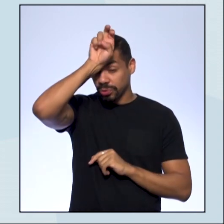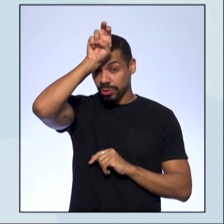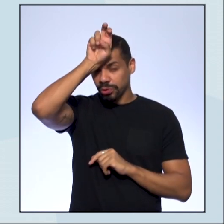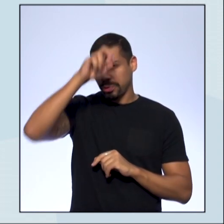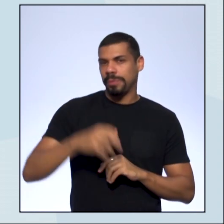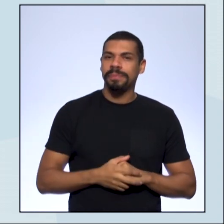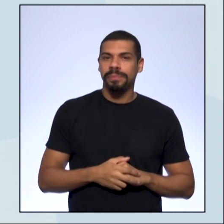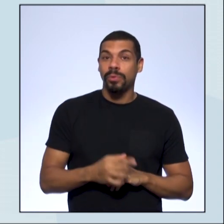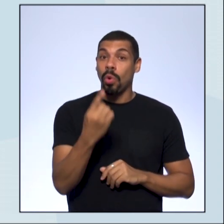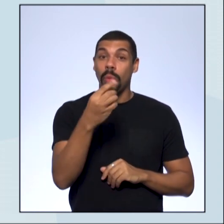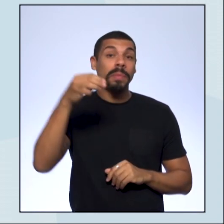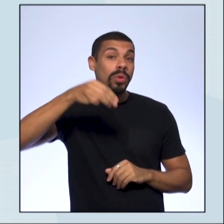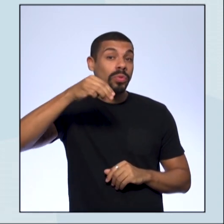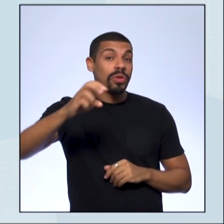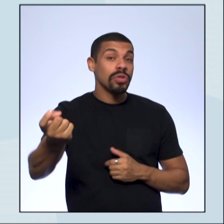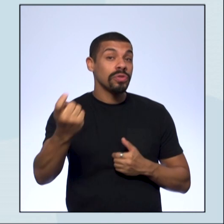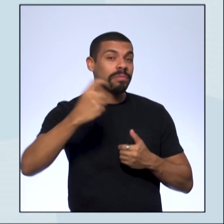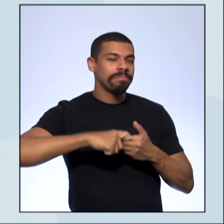volta.